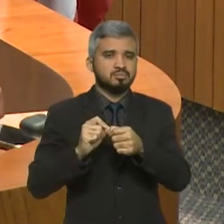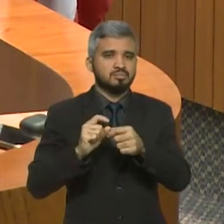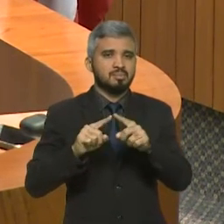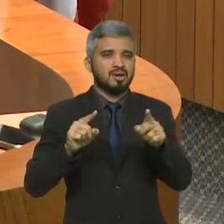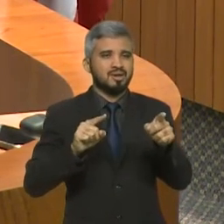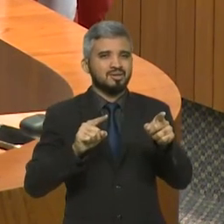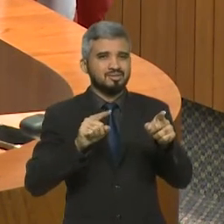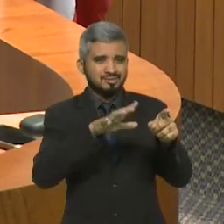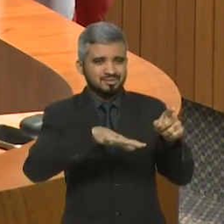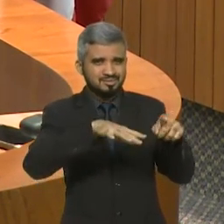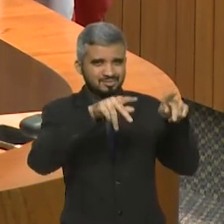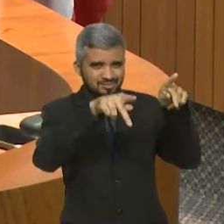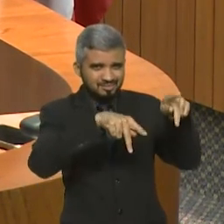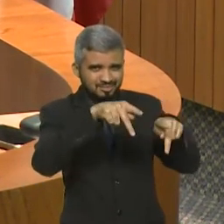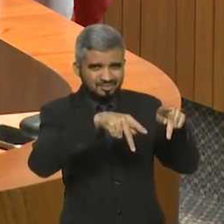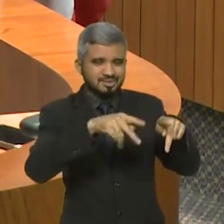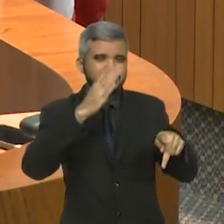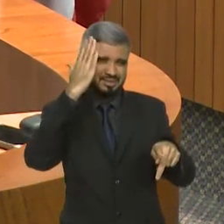Agora mesmo,